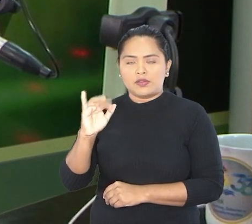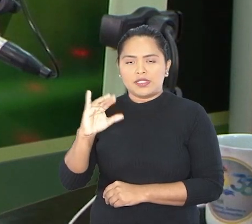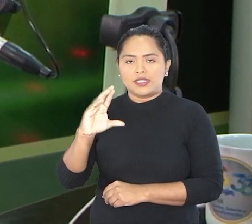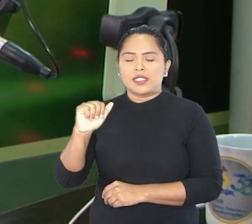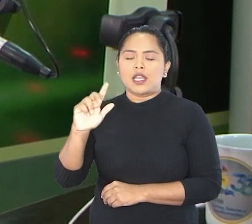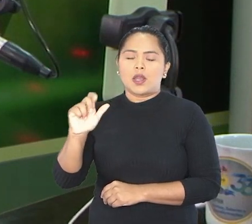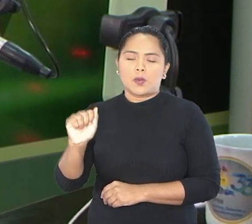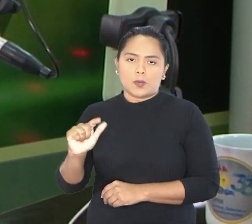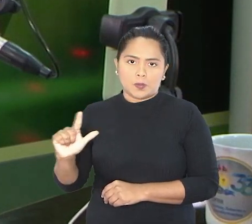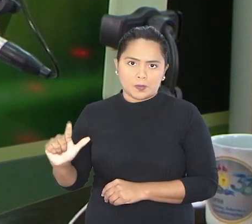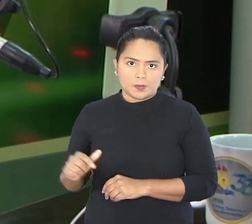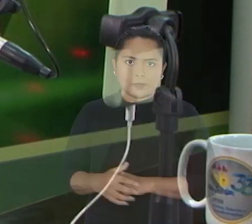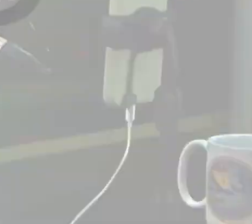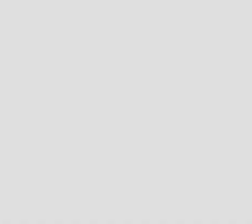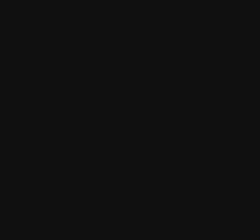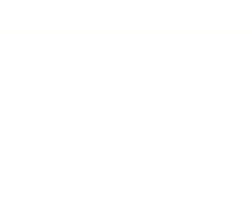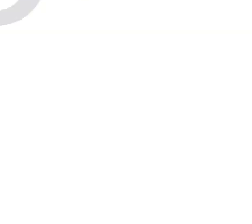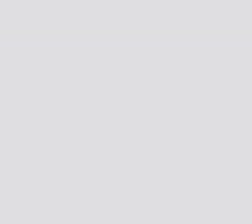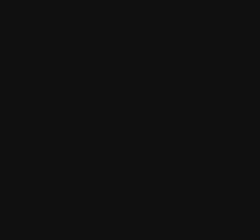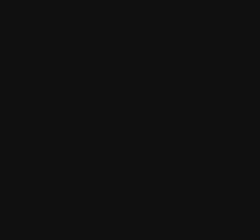breve intervalo e voltamos daqui a pouco.